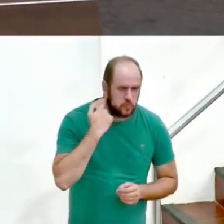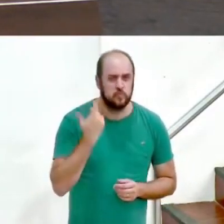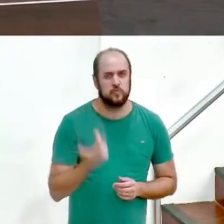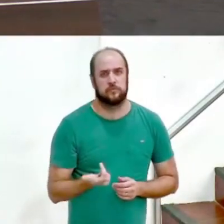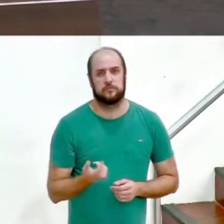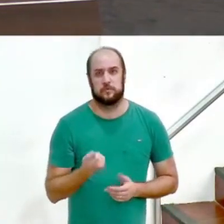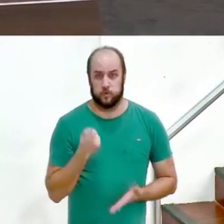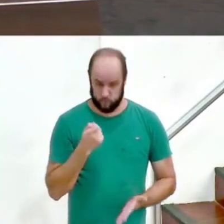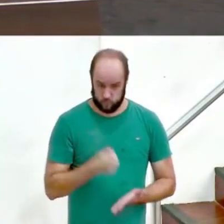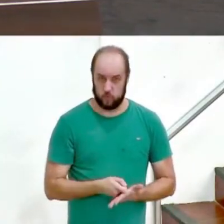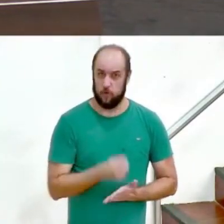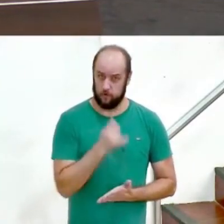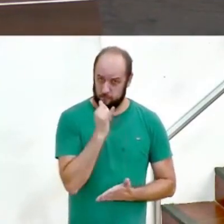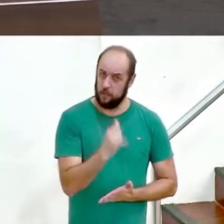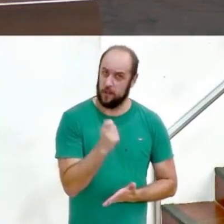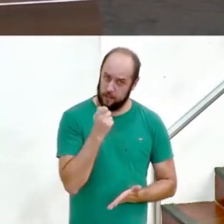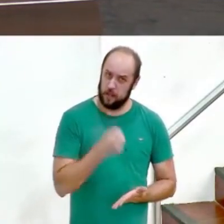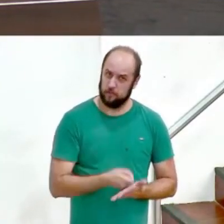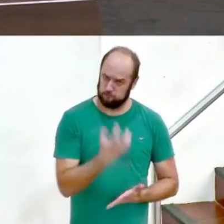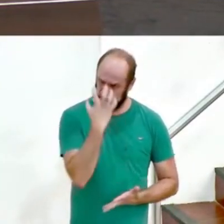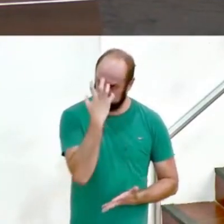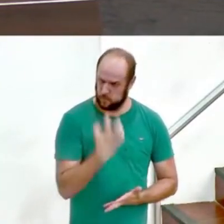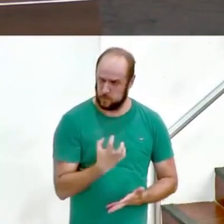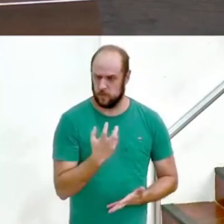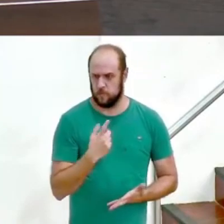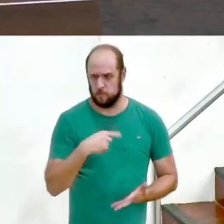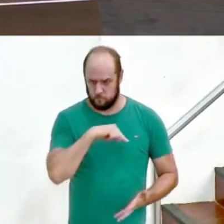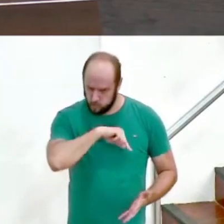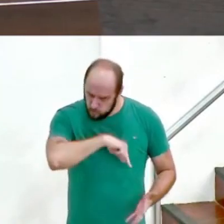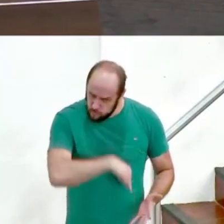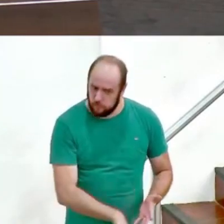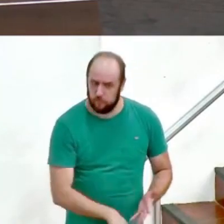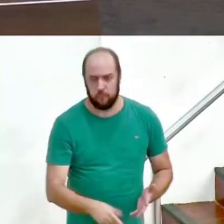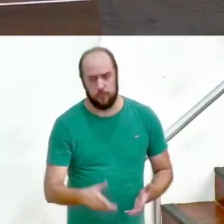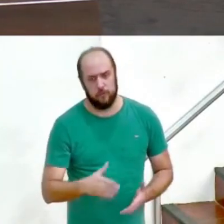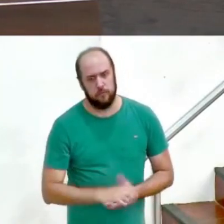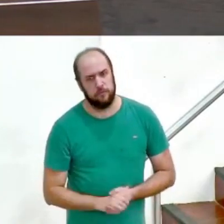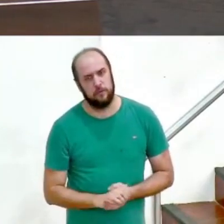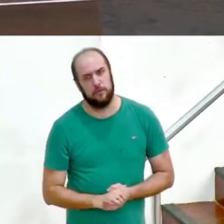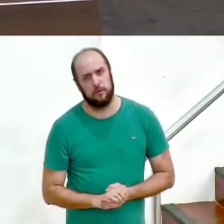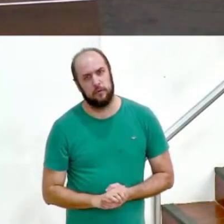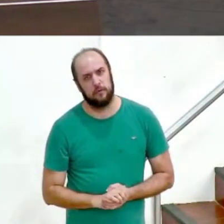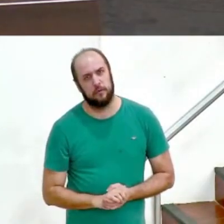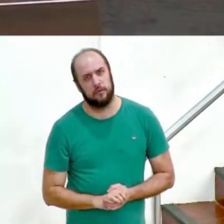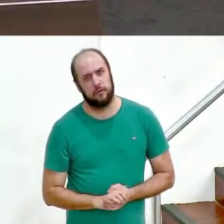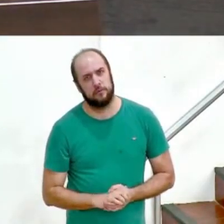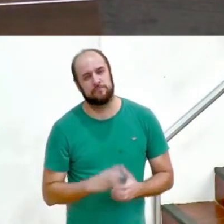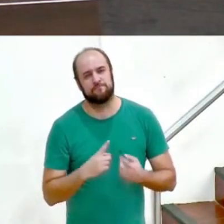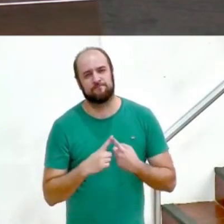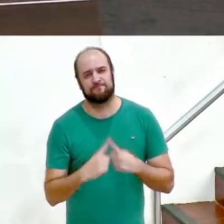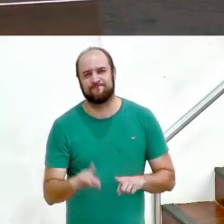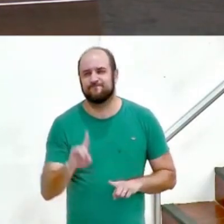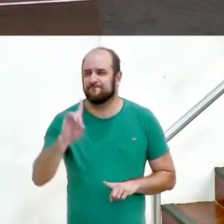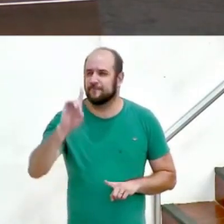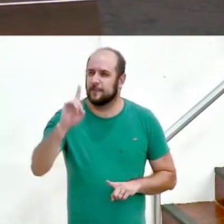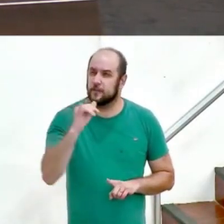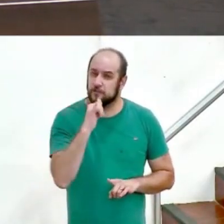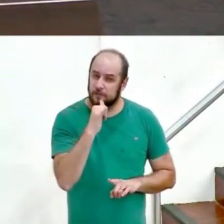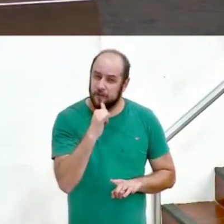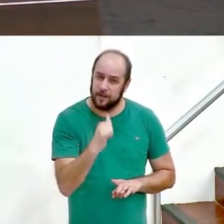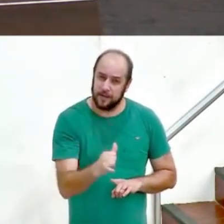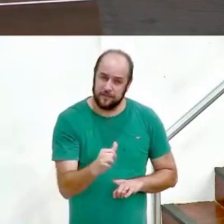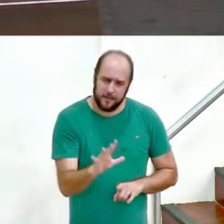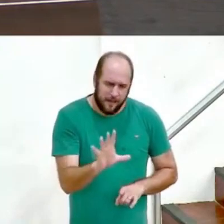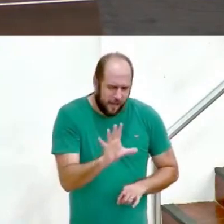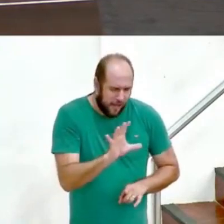palavra dura, séria, profunda. Mas ele o faz de forma